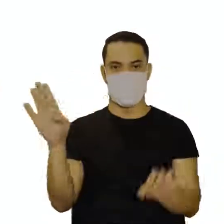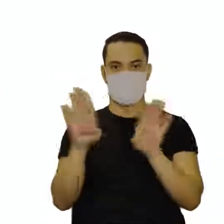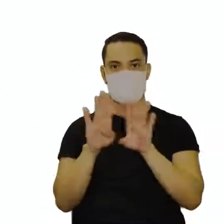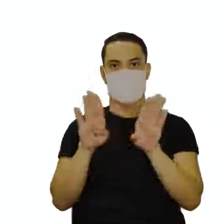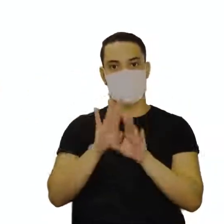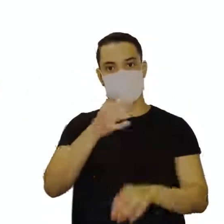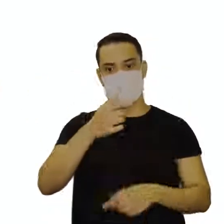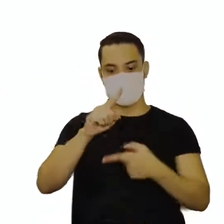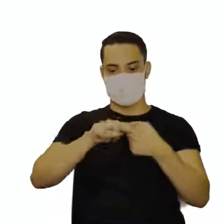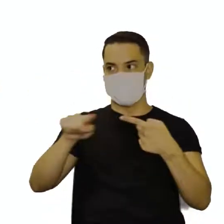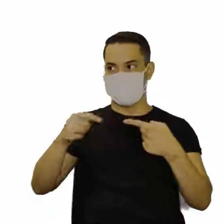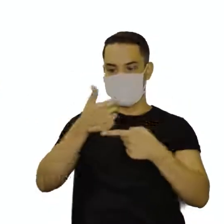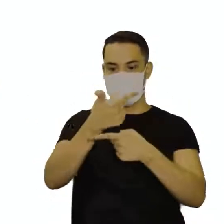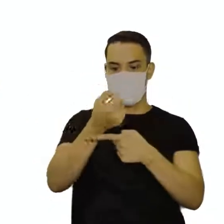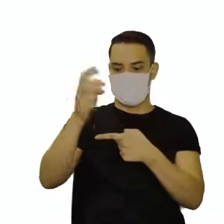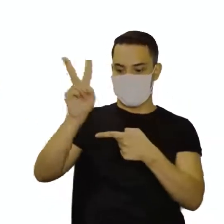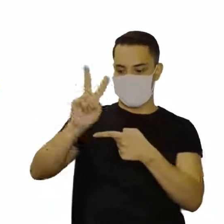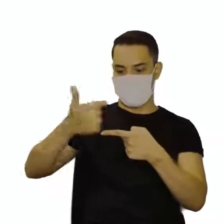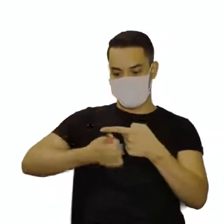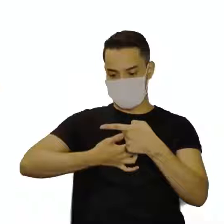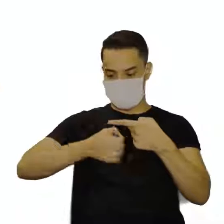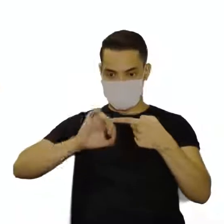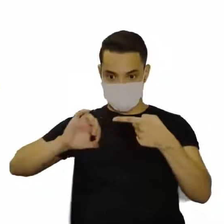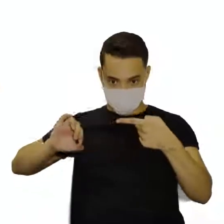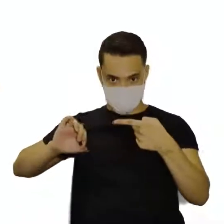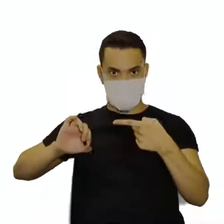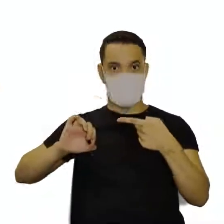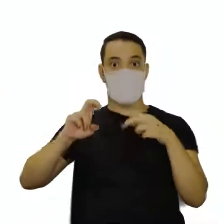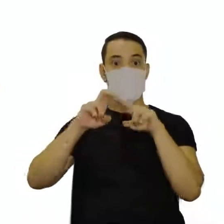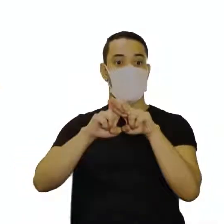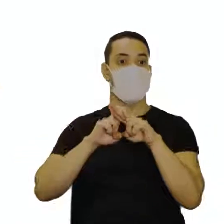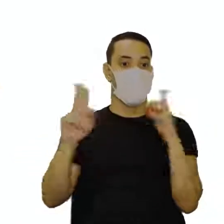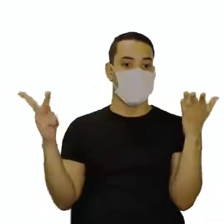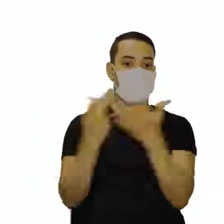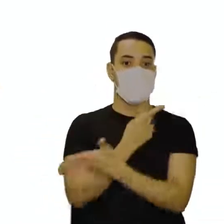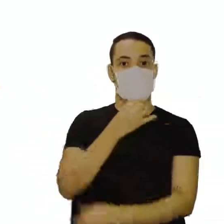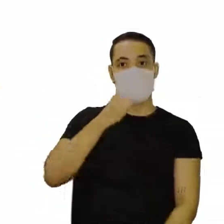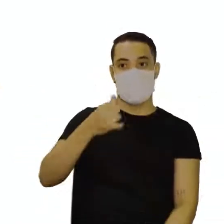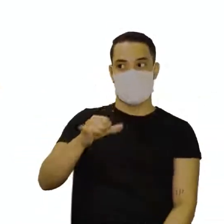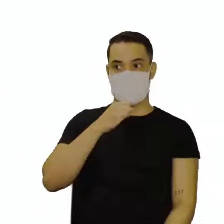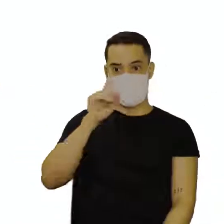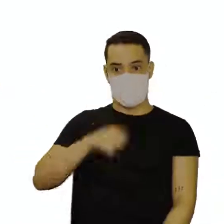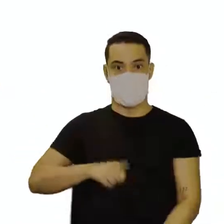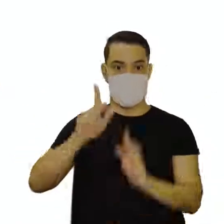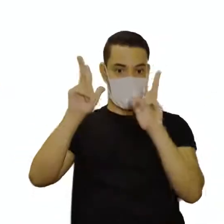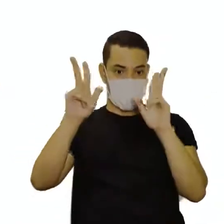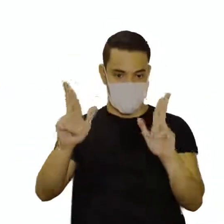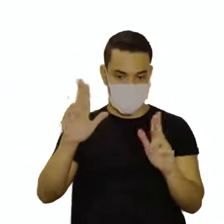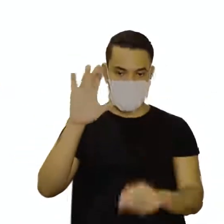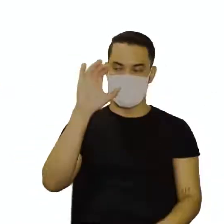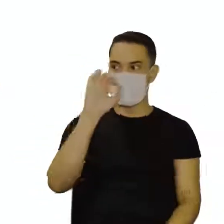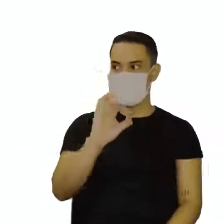e 100 ohms. Então, a corrente elétrica é igual a